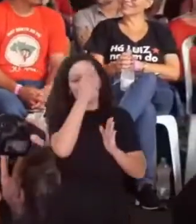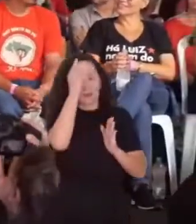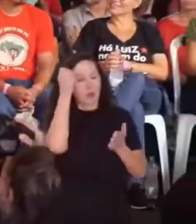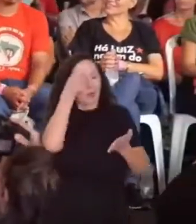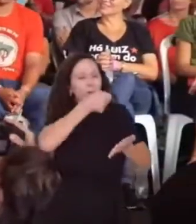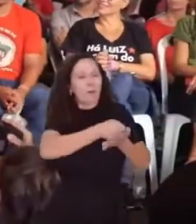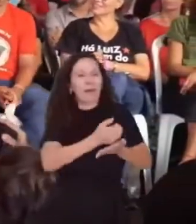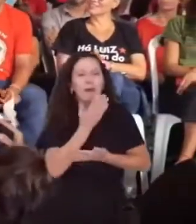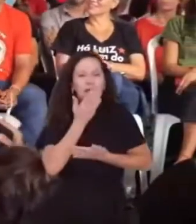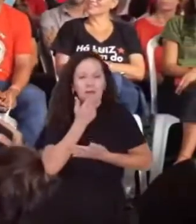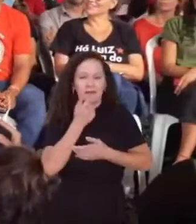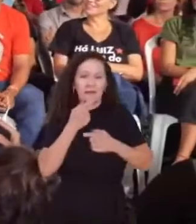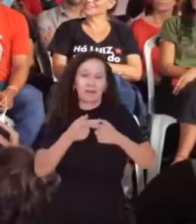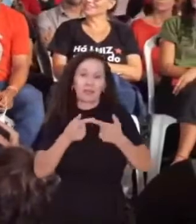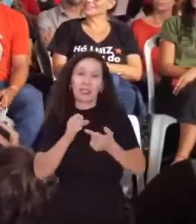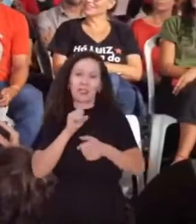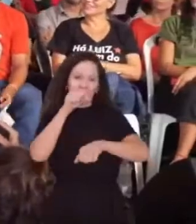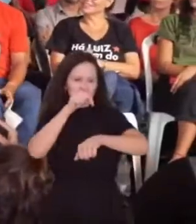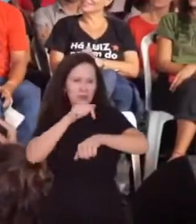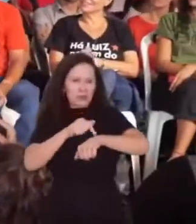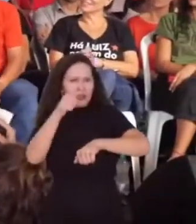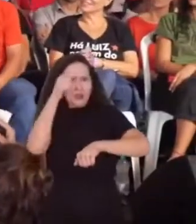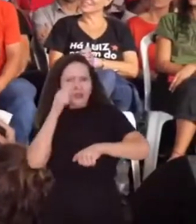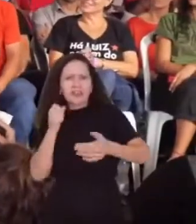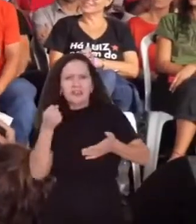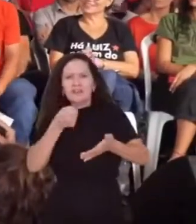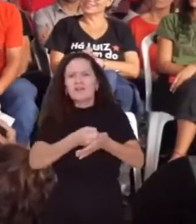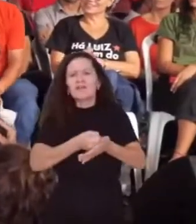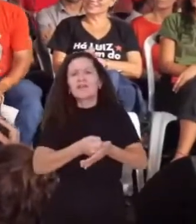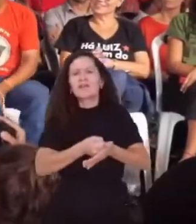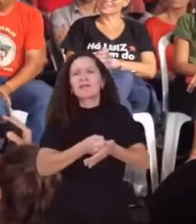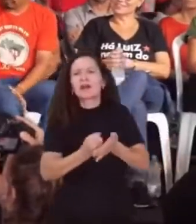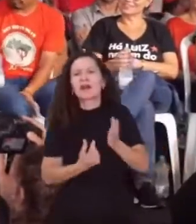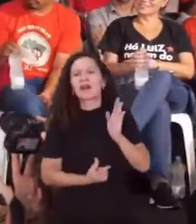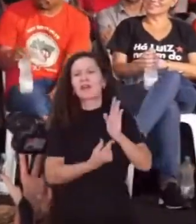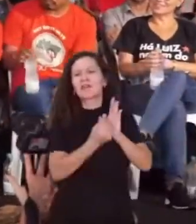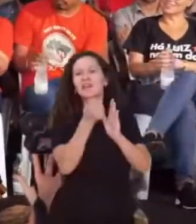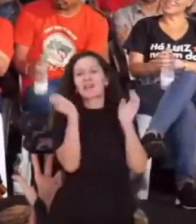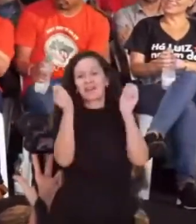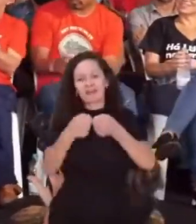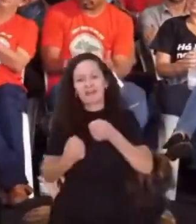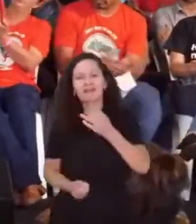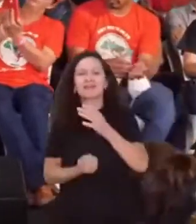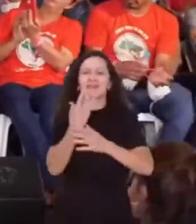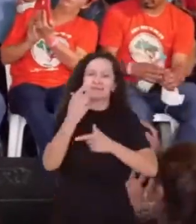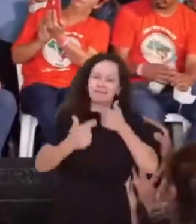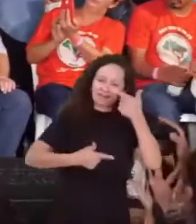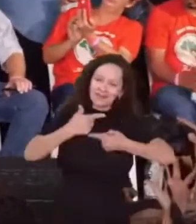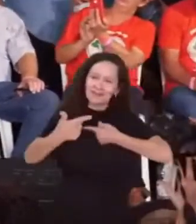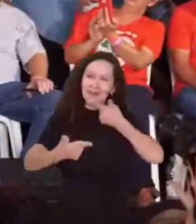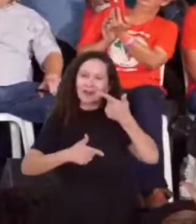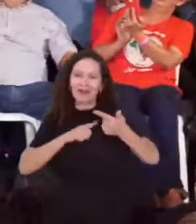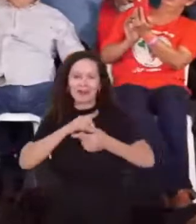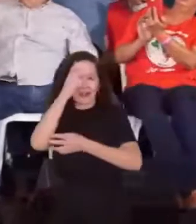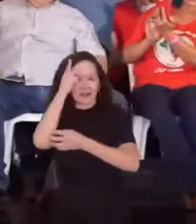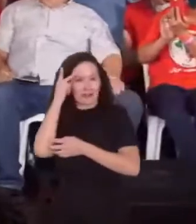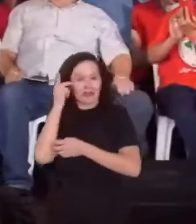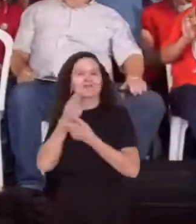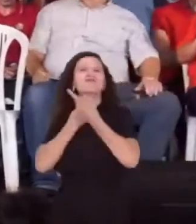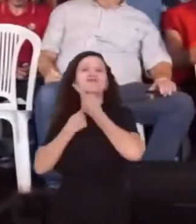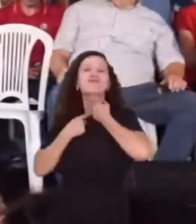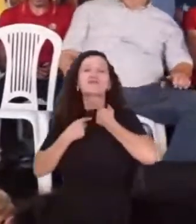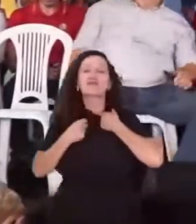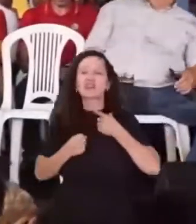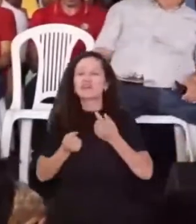dinheiro, a gente vai ter gente com capacidade para produzir, a gente vai ter gente com vontade de consumir, e